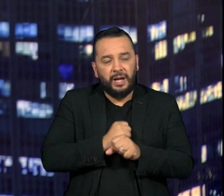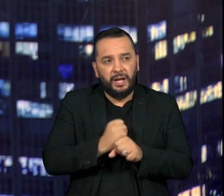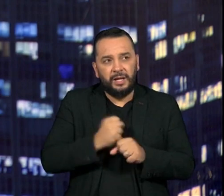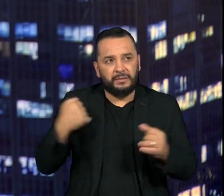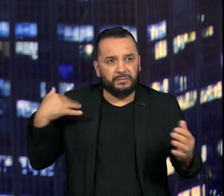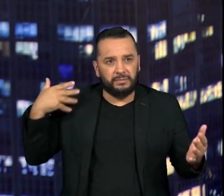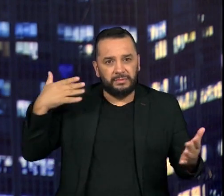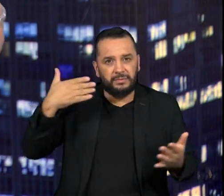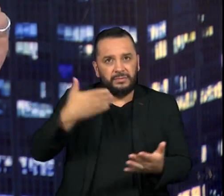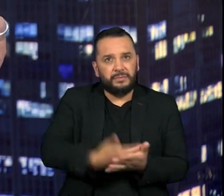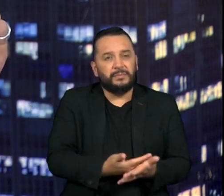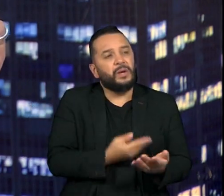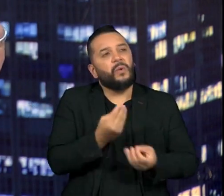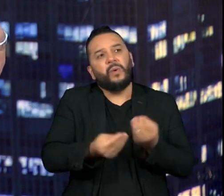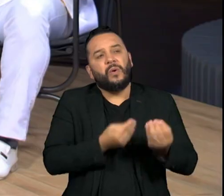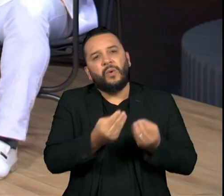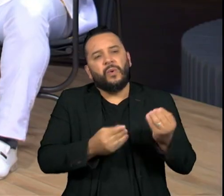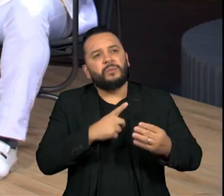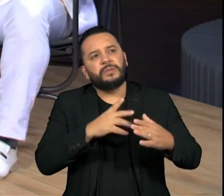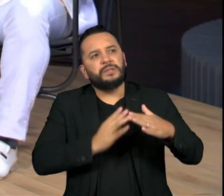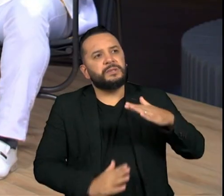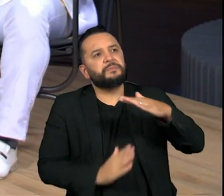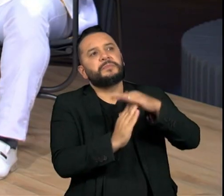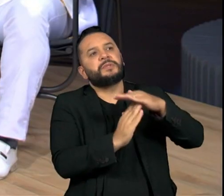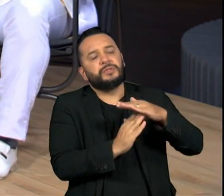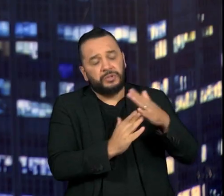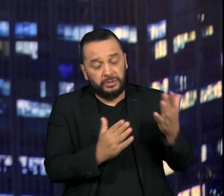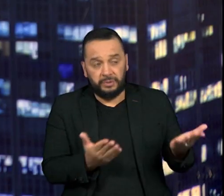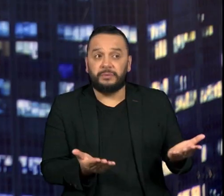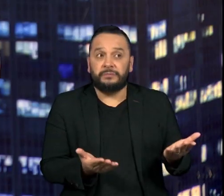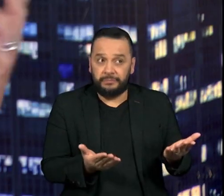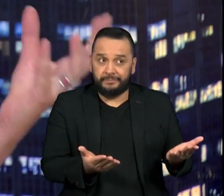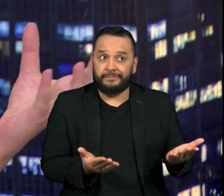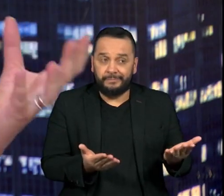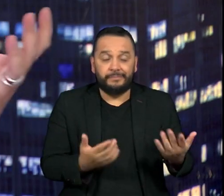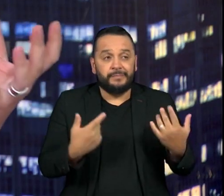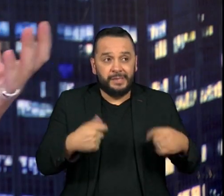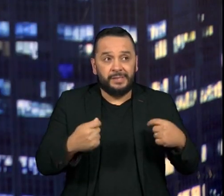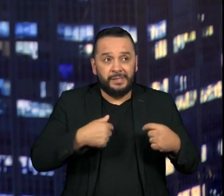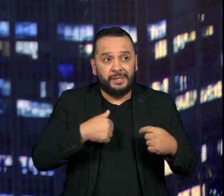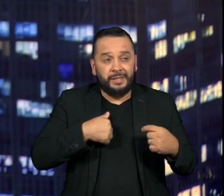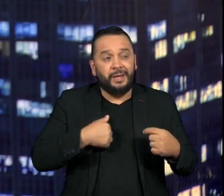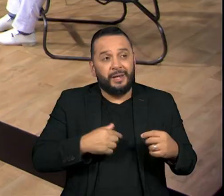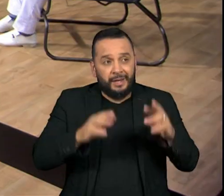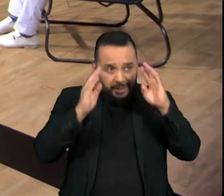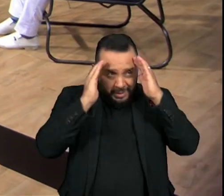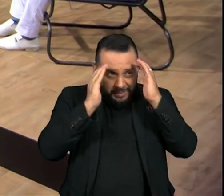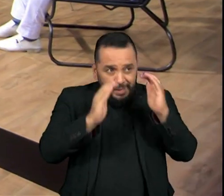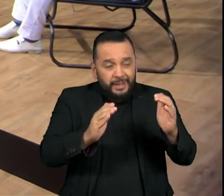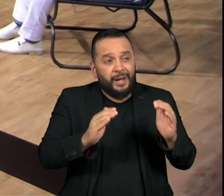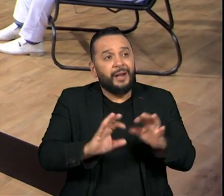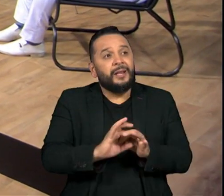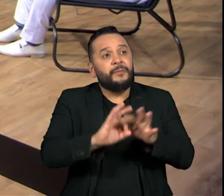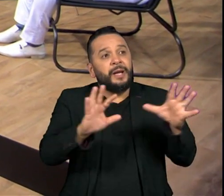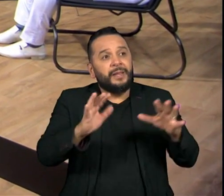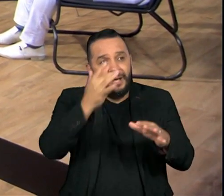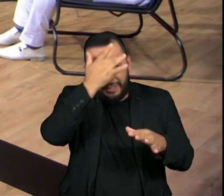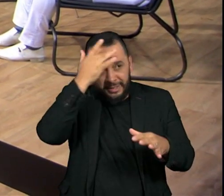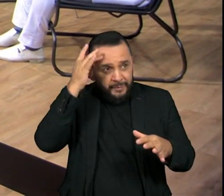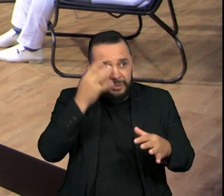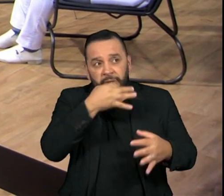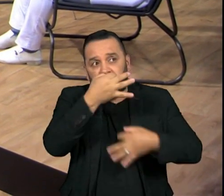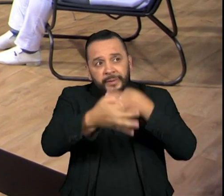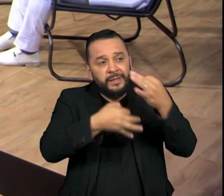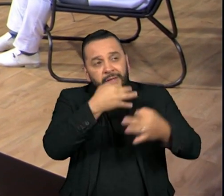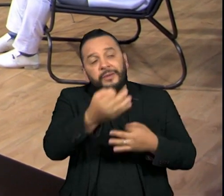esse limite é ultrapassado a ponto de não respeitar as liberdades individuais, Milene? Bom,